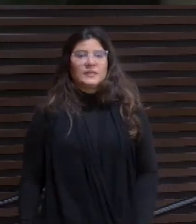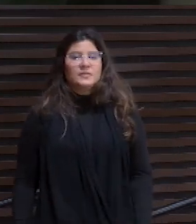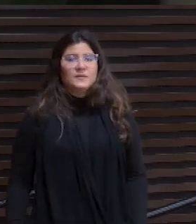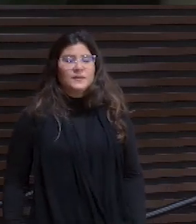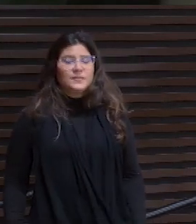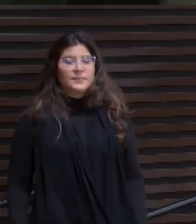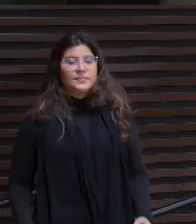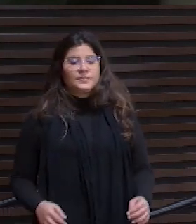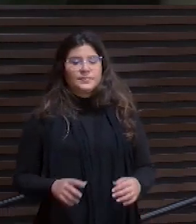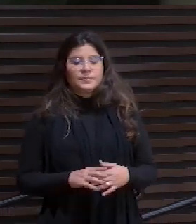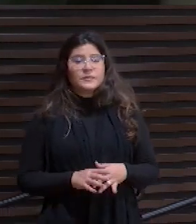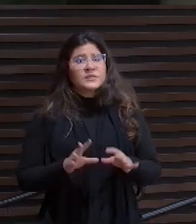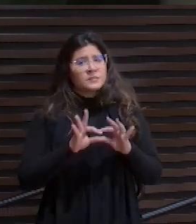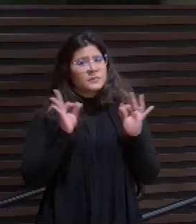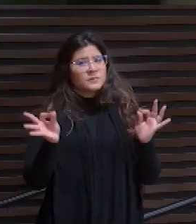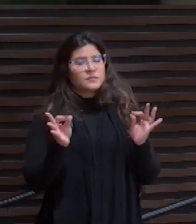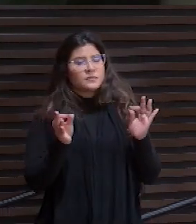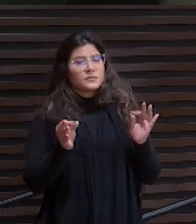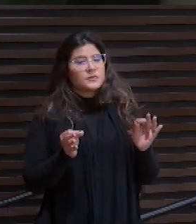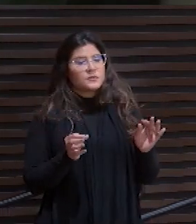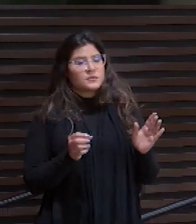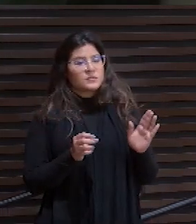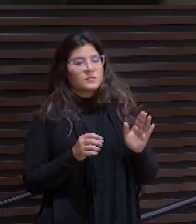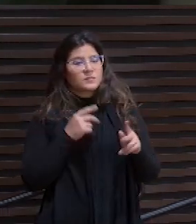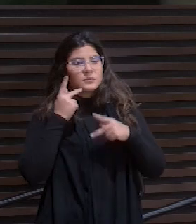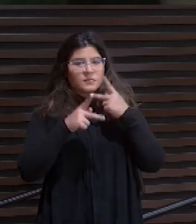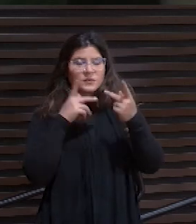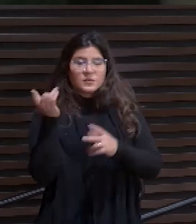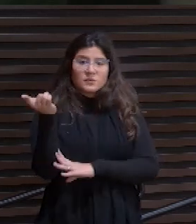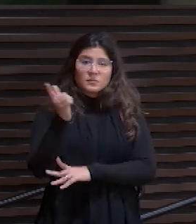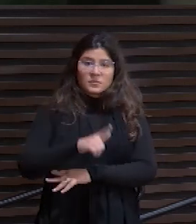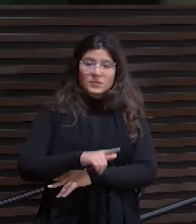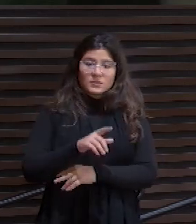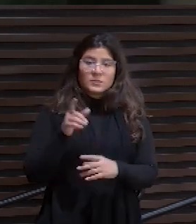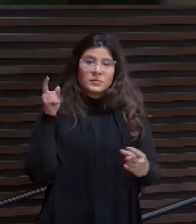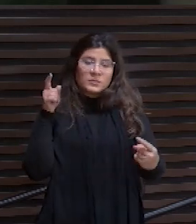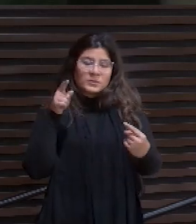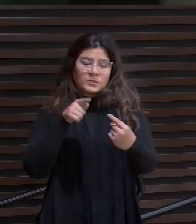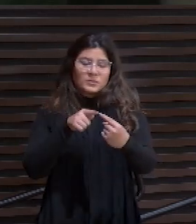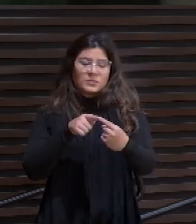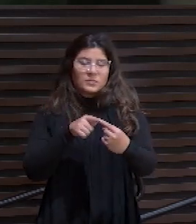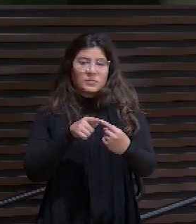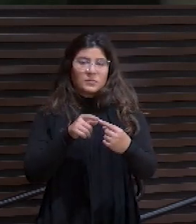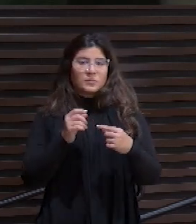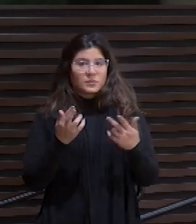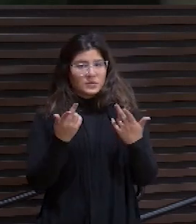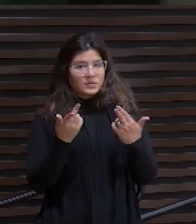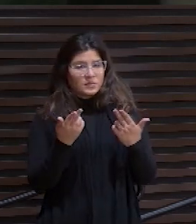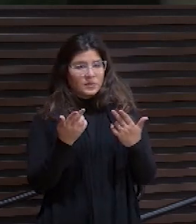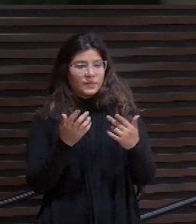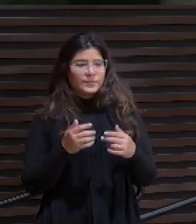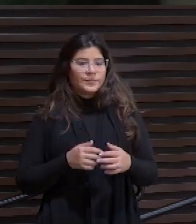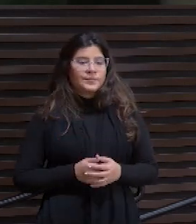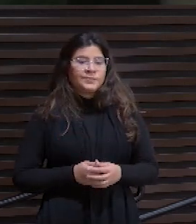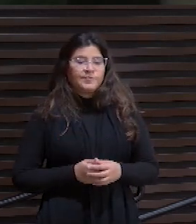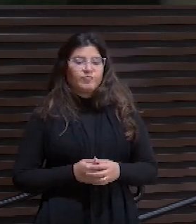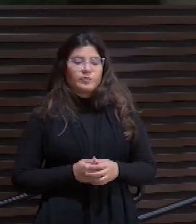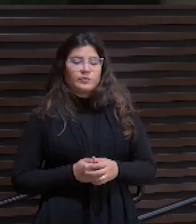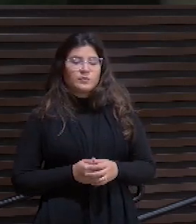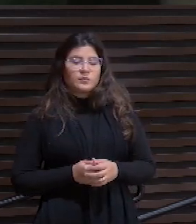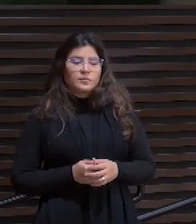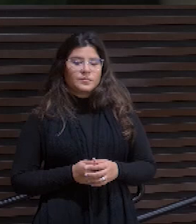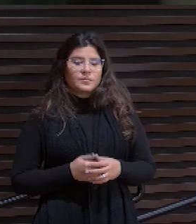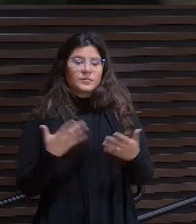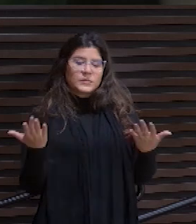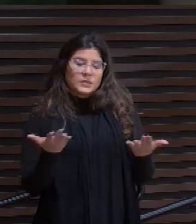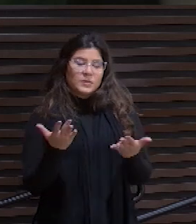para simplesmente reforçar o seu ensino. O ponto central aqui não muda, mas ele reforça o seu ensino. E agora ele faz uma